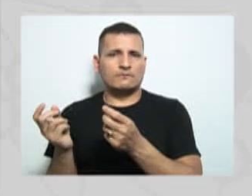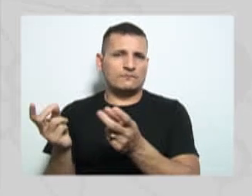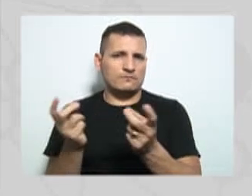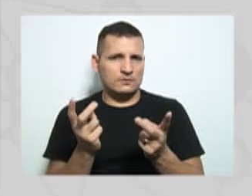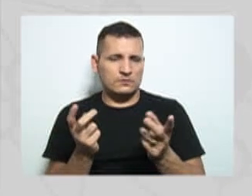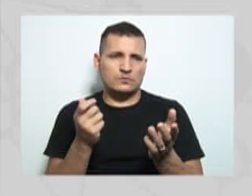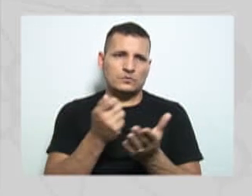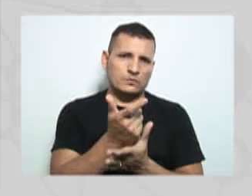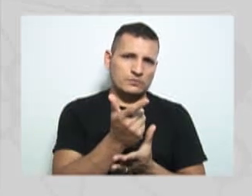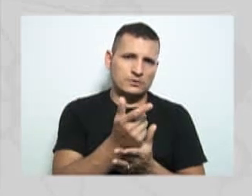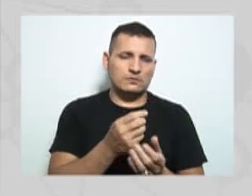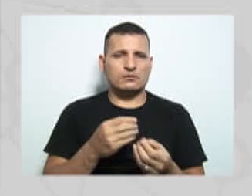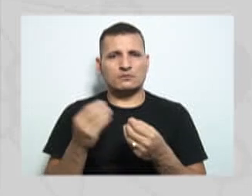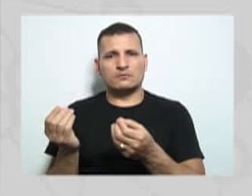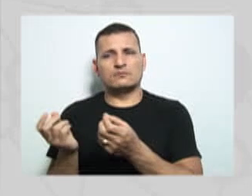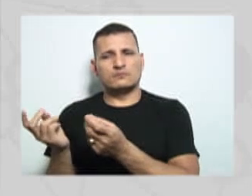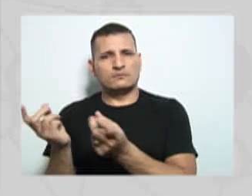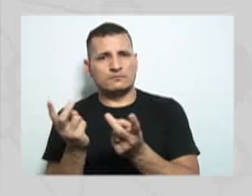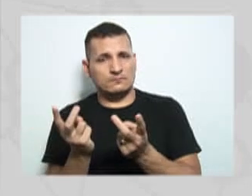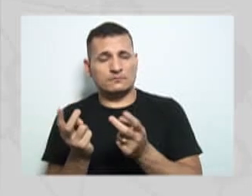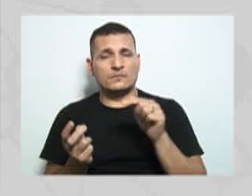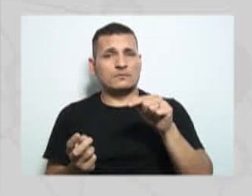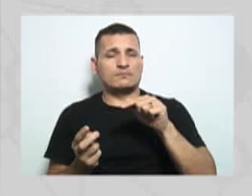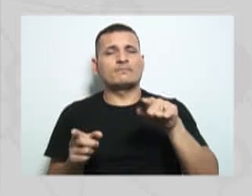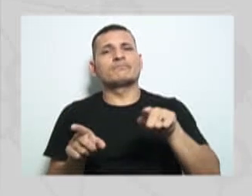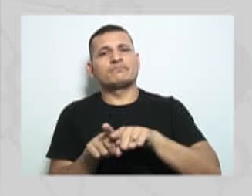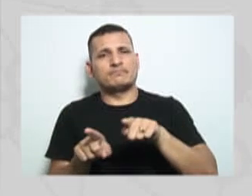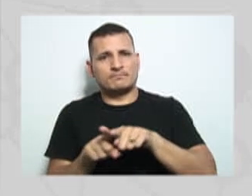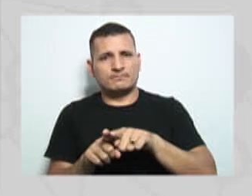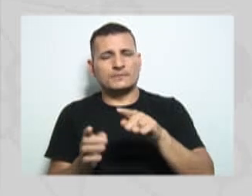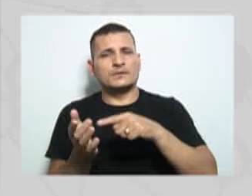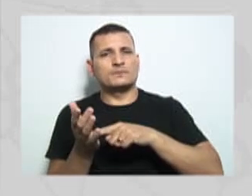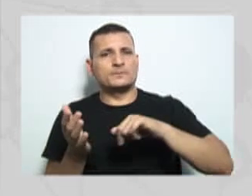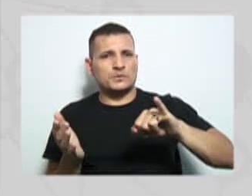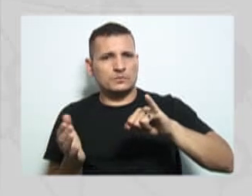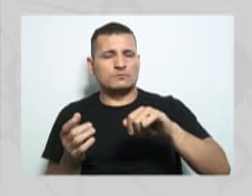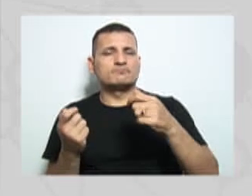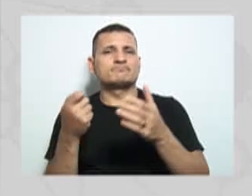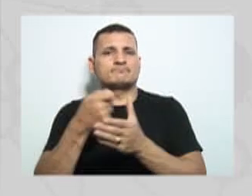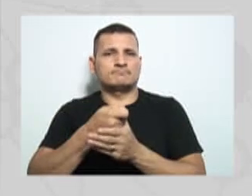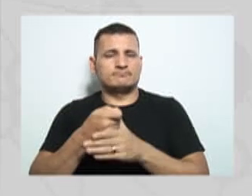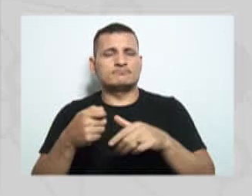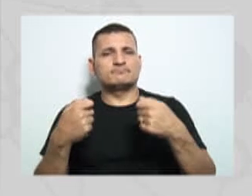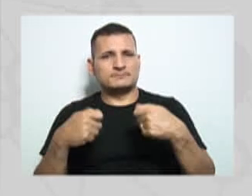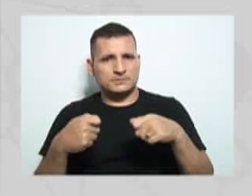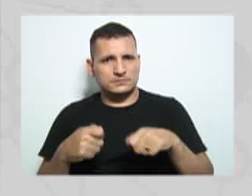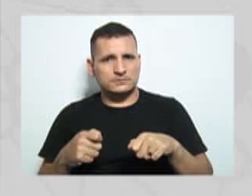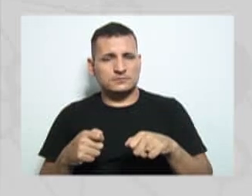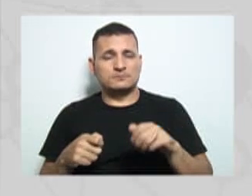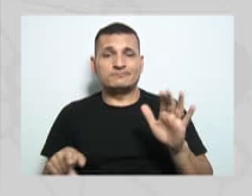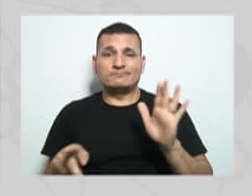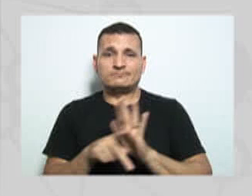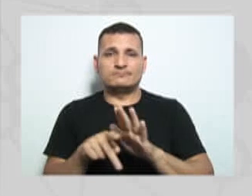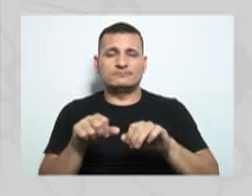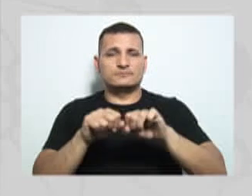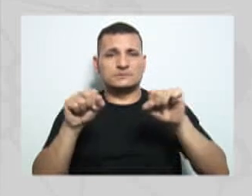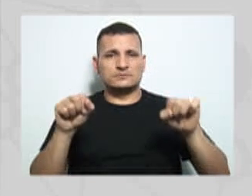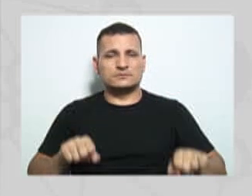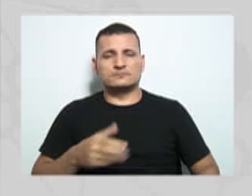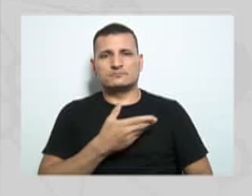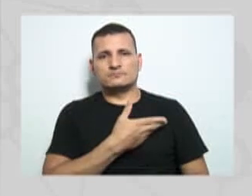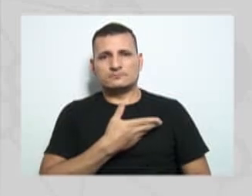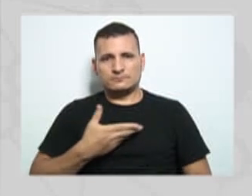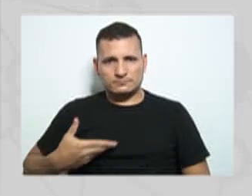ela. Ela também estará sujeita a esses impostos e contribuições de competência da União.